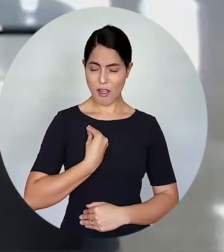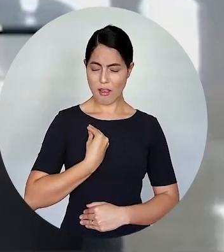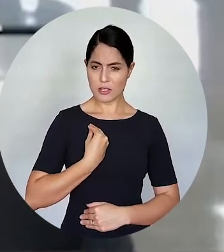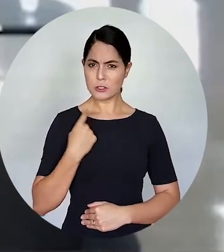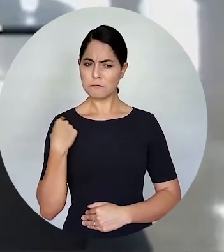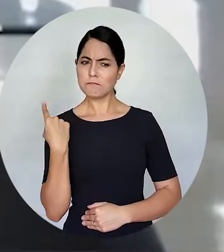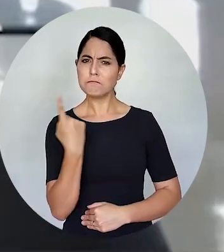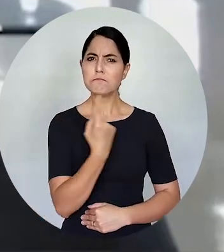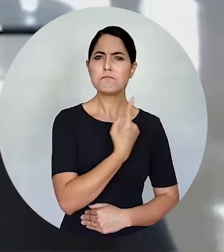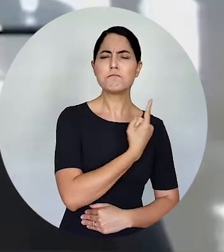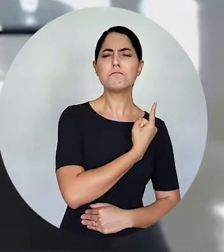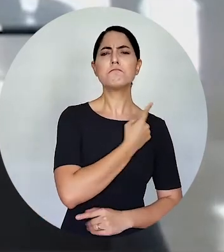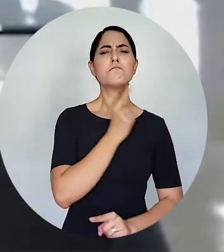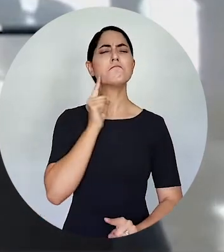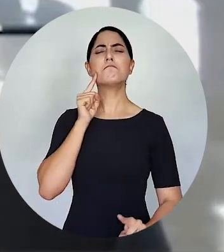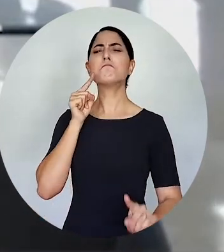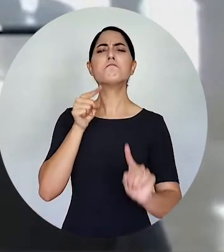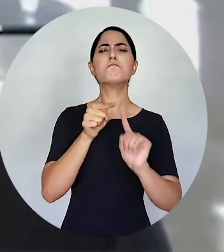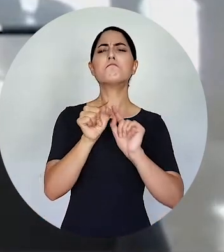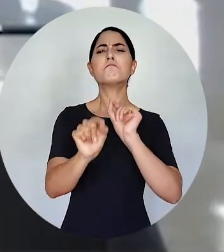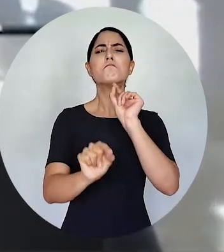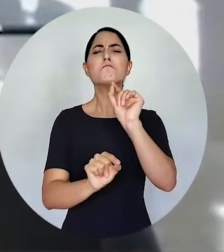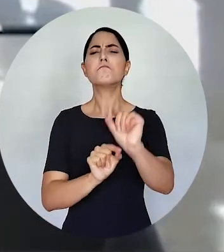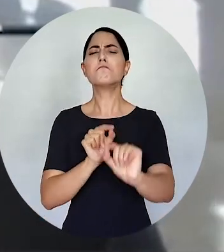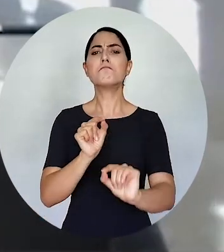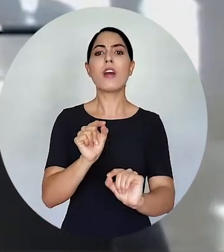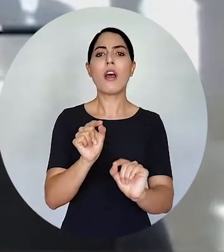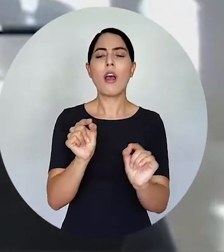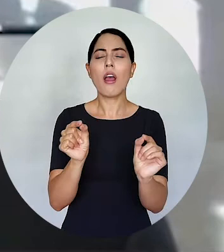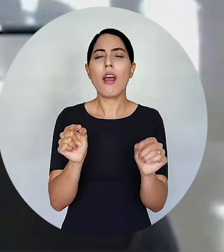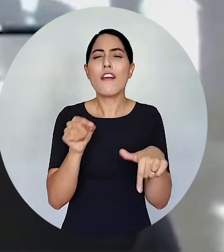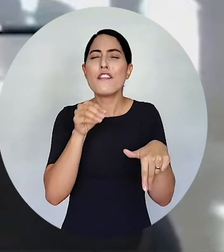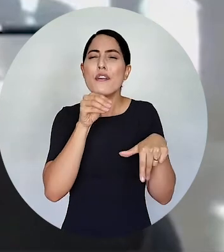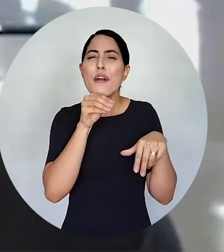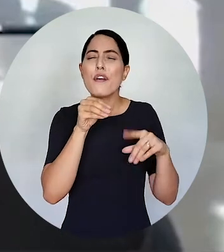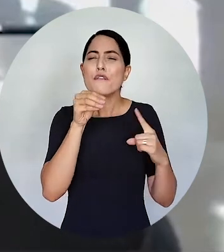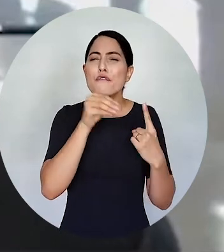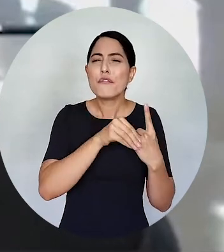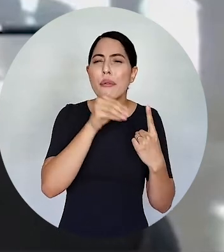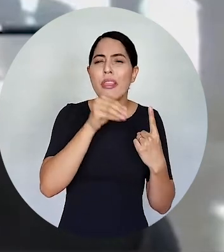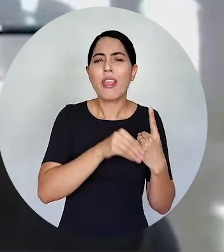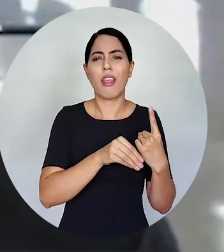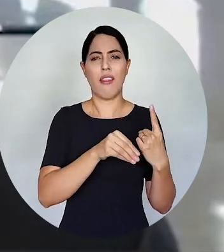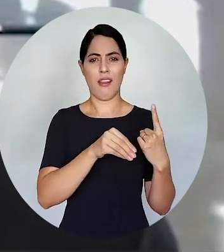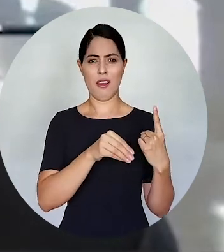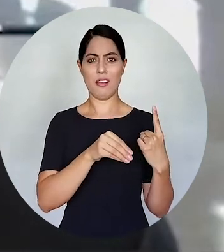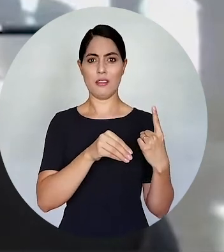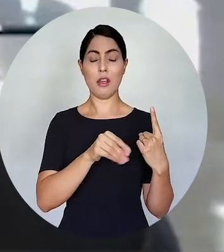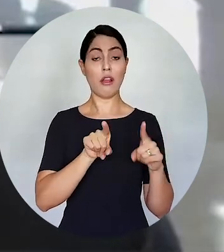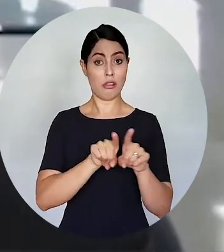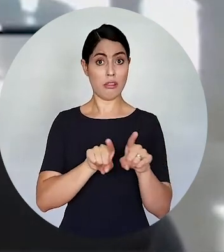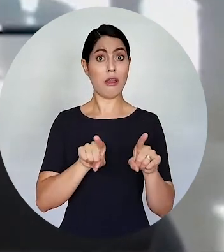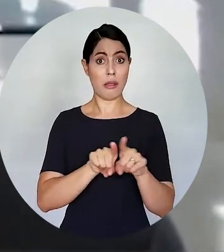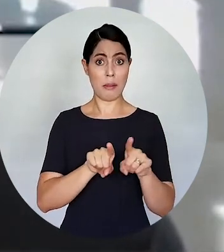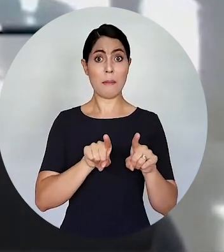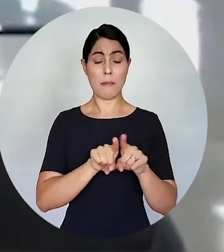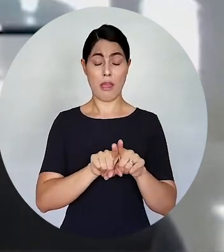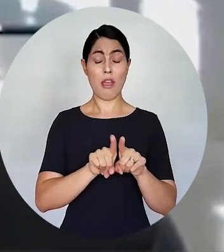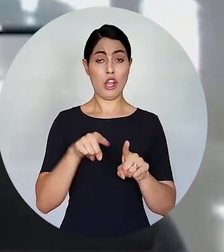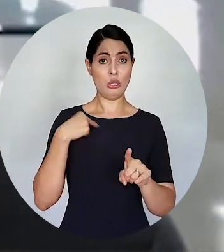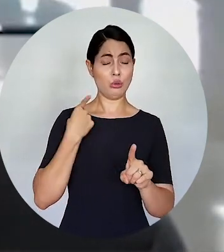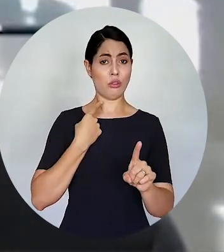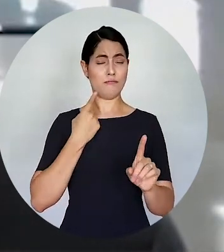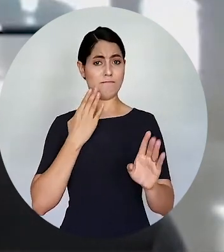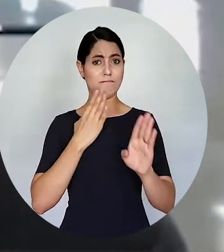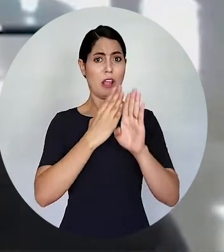vida em sua transitoriedade, em sua vulnerabilidade, em sua